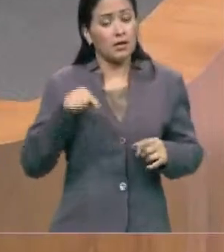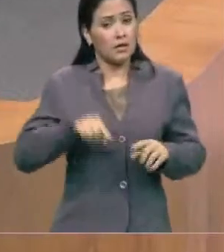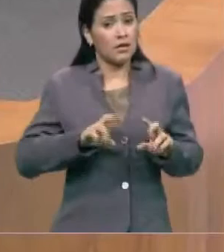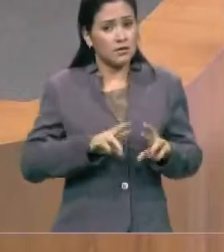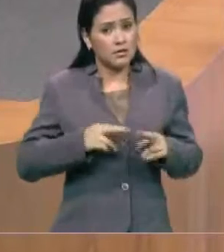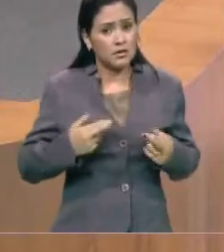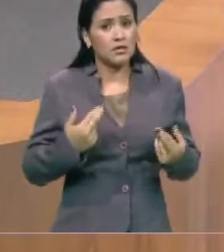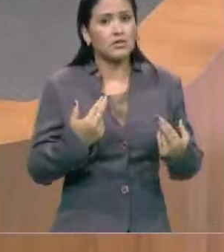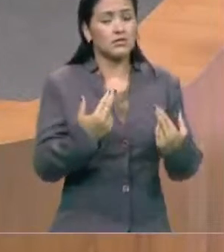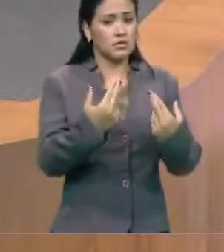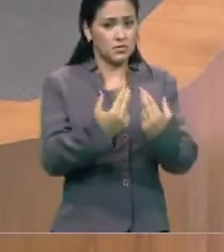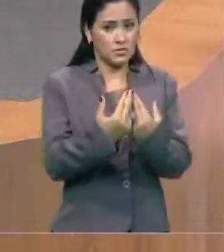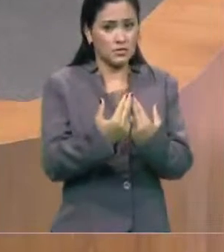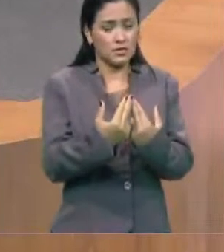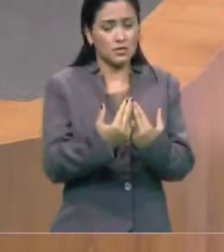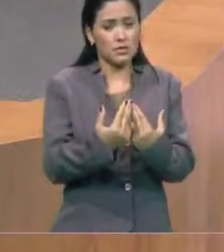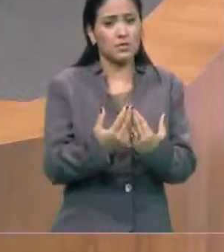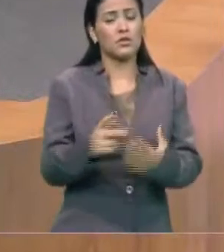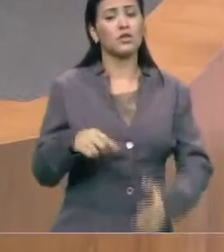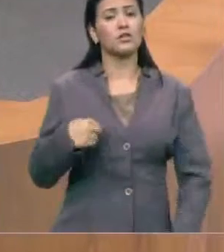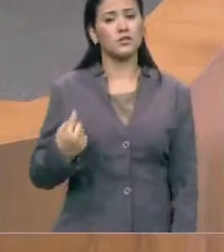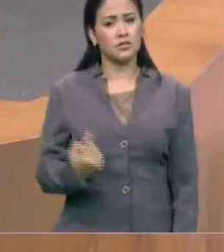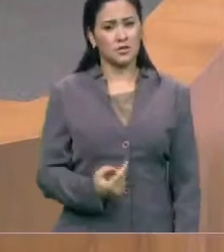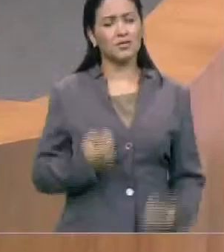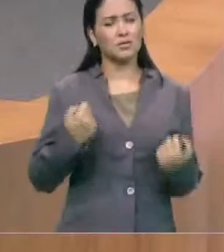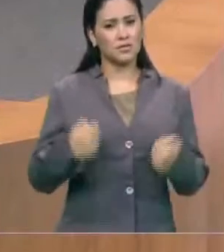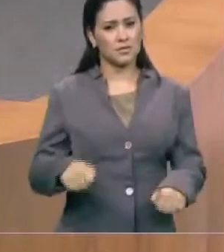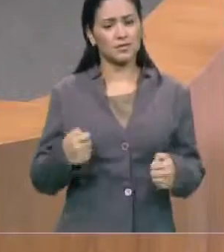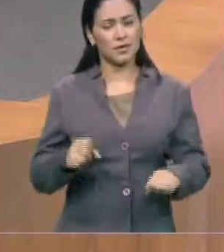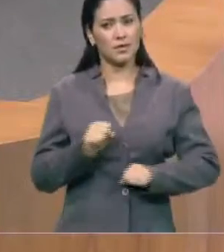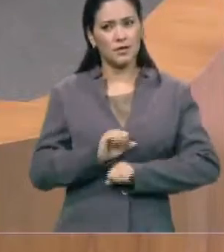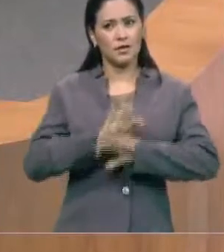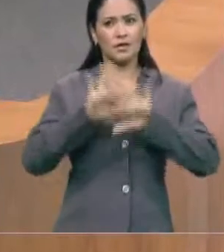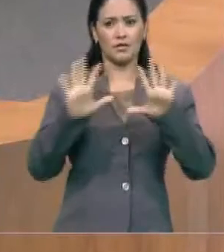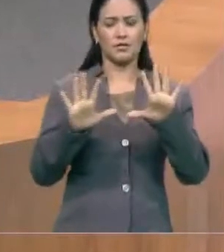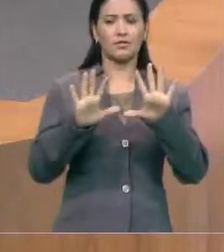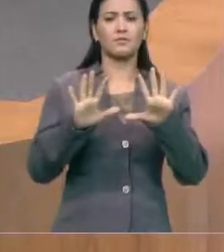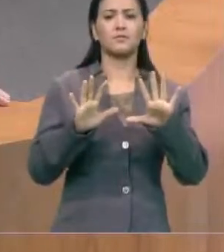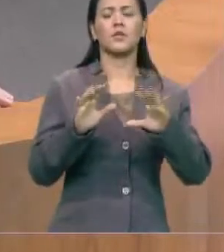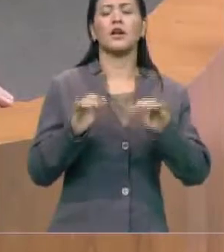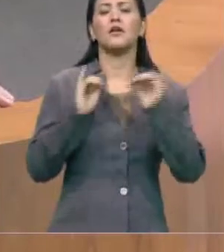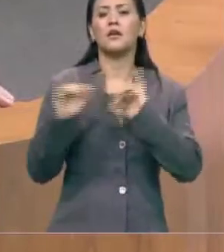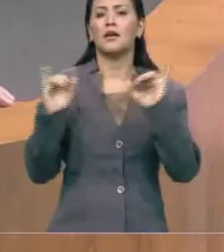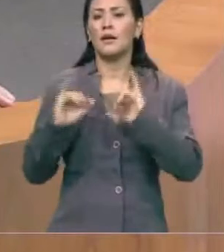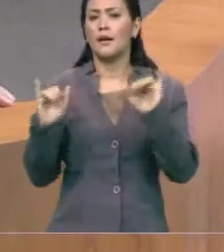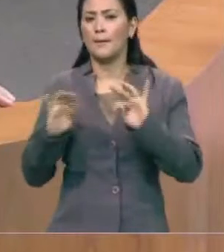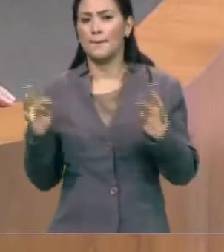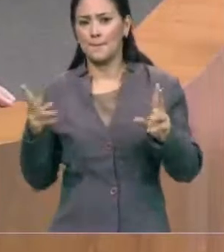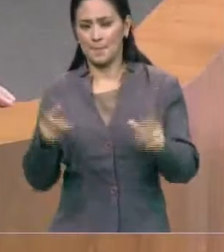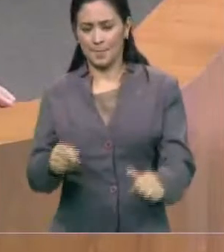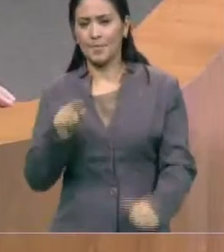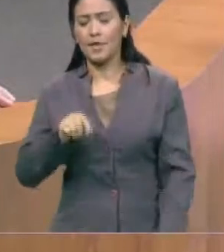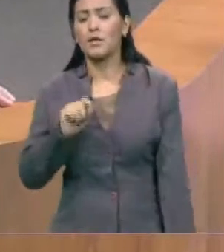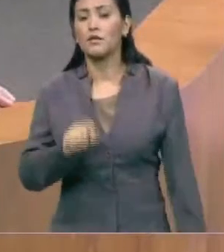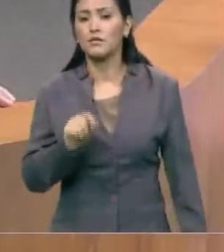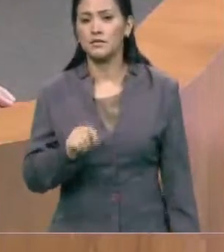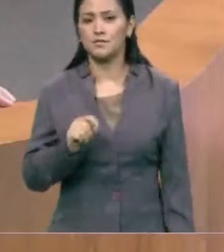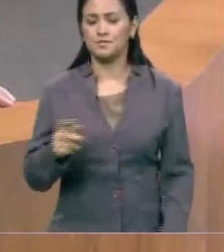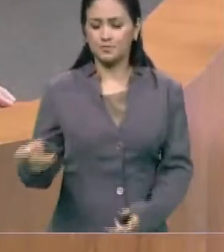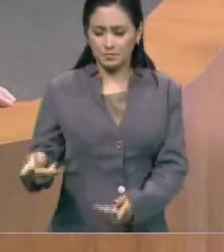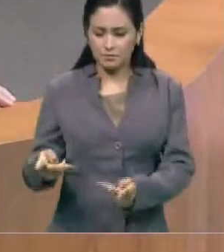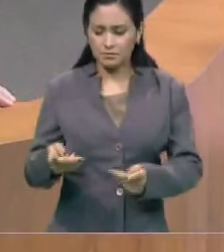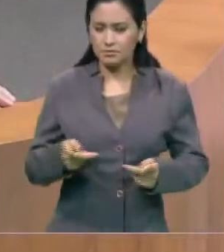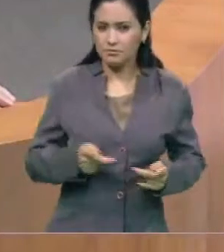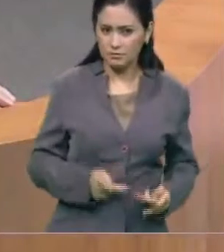muita clareza, deixar para que a opinião pública tome conhecimento, foi convocada não